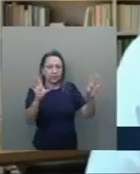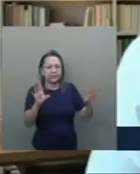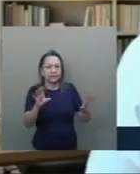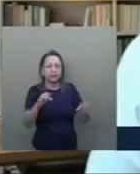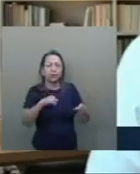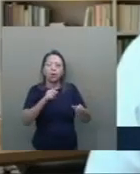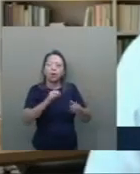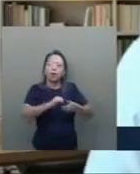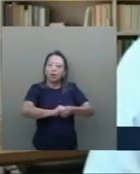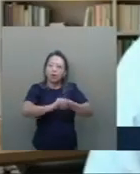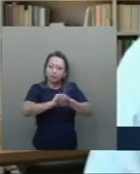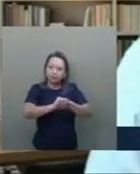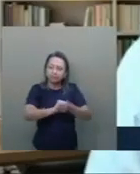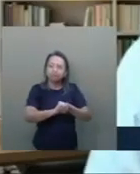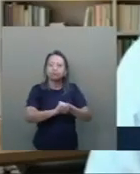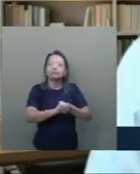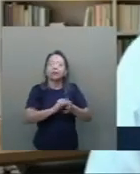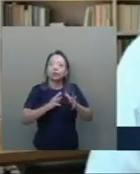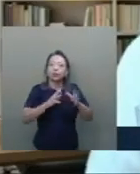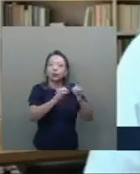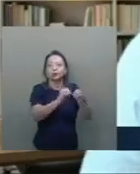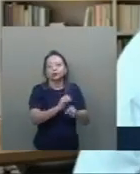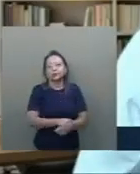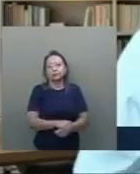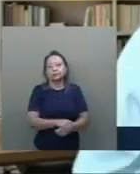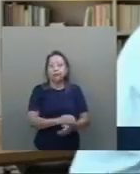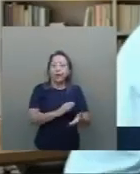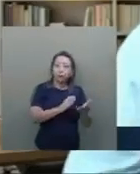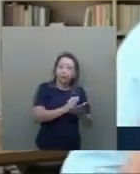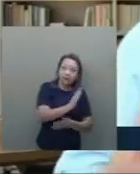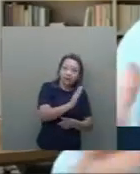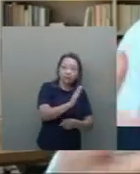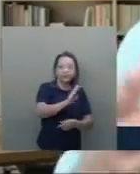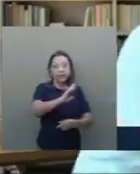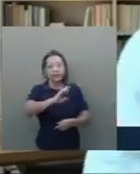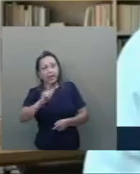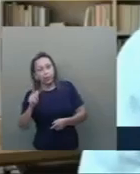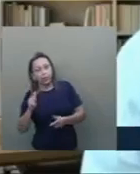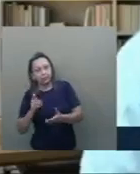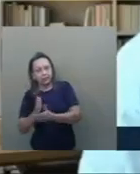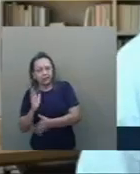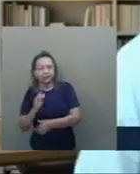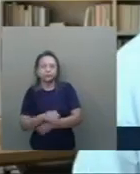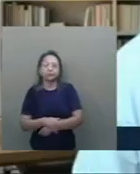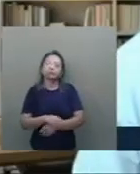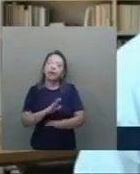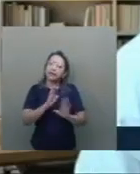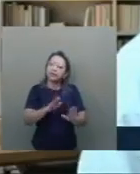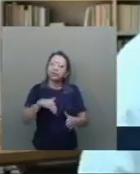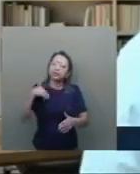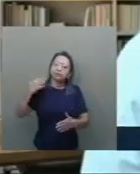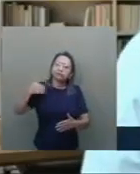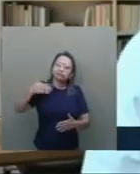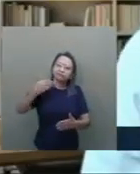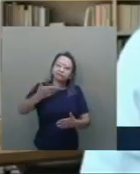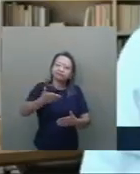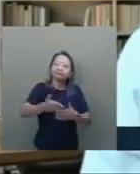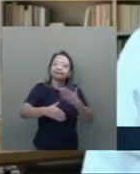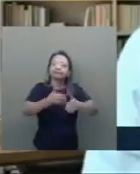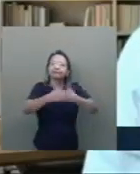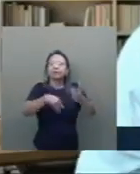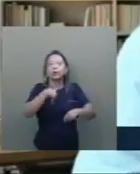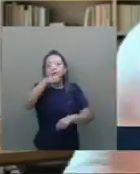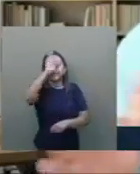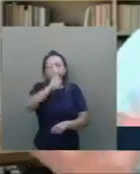vocês. Repito, eleito ou não eleitos. É assim que a gente vai escrevendo a história do nosso país.